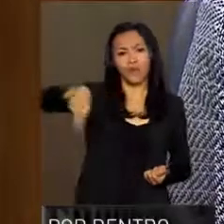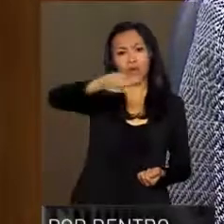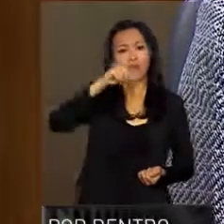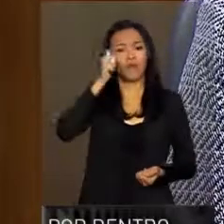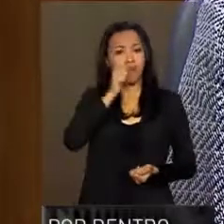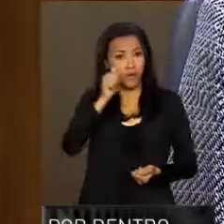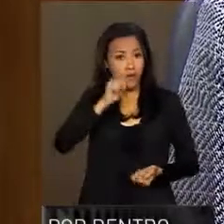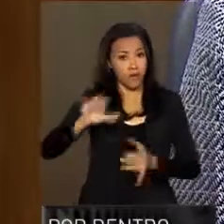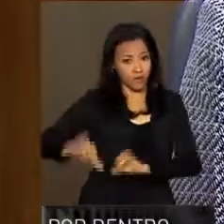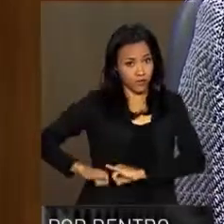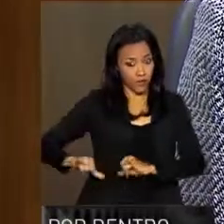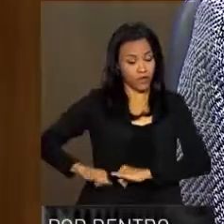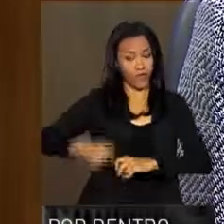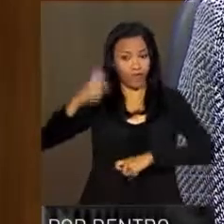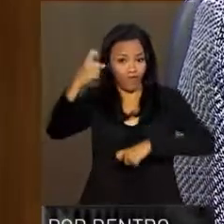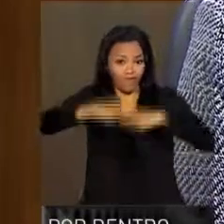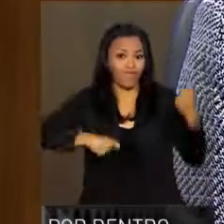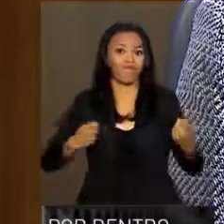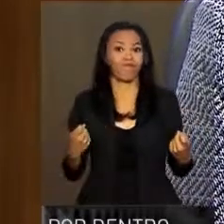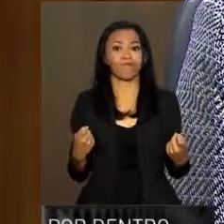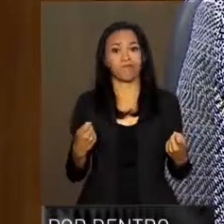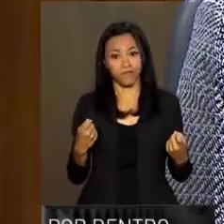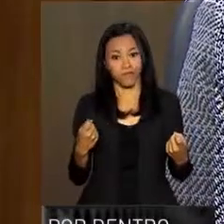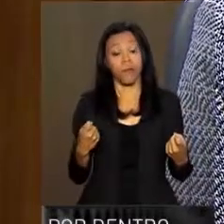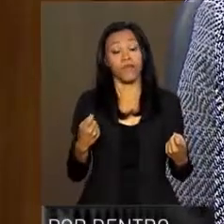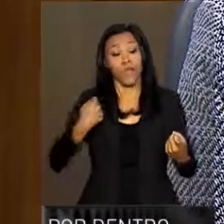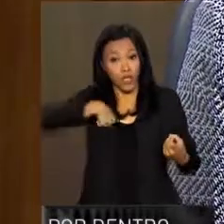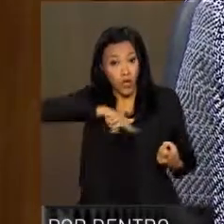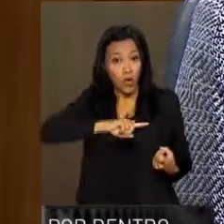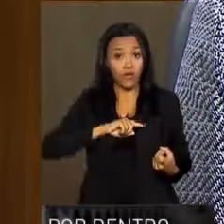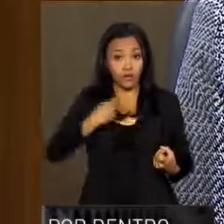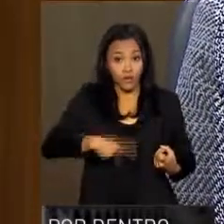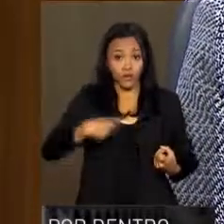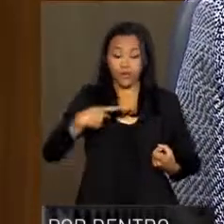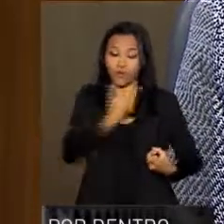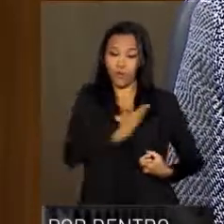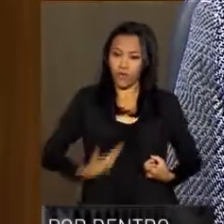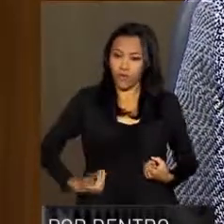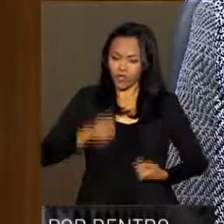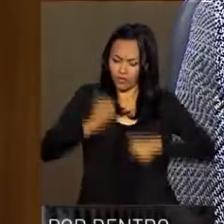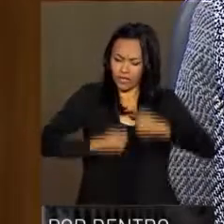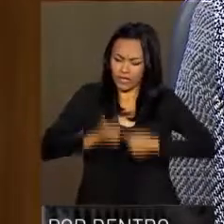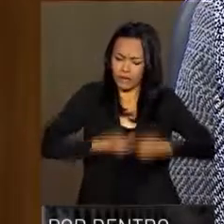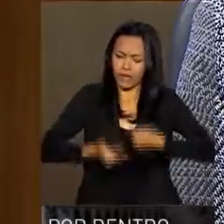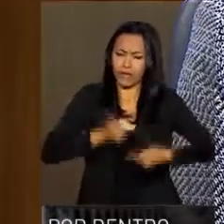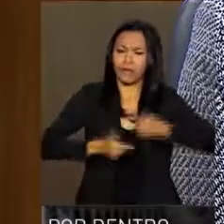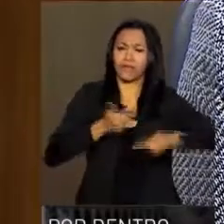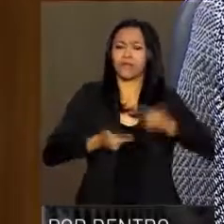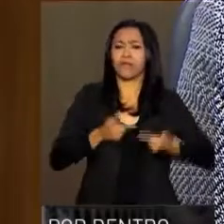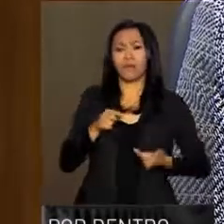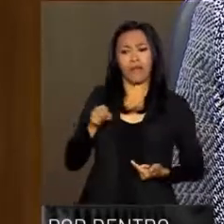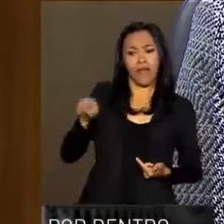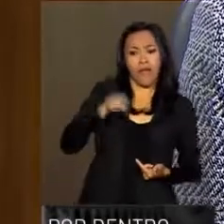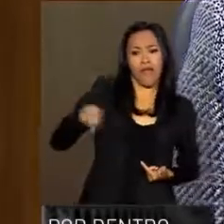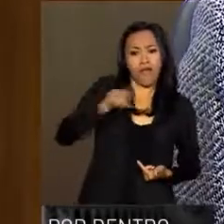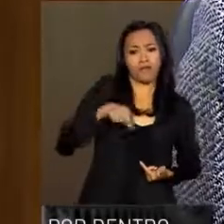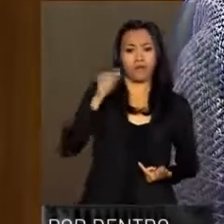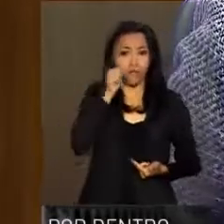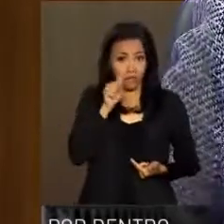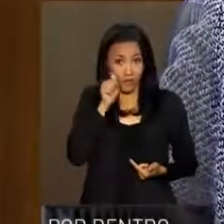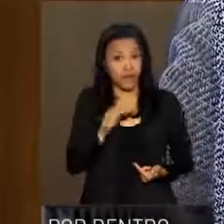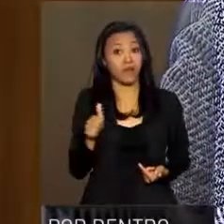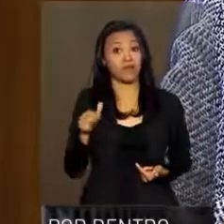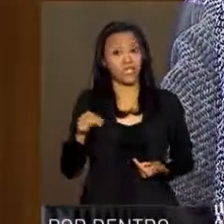e nós enquanto governo nós estamos fazendo um trabalho intensificando é para que essa mulher ela faça a sua divulgação que ela